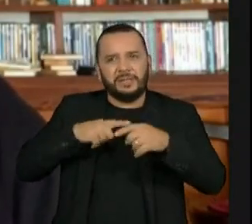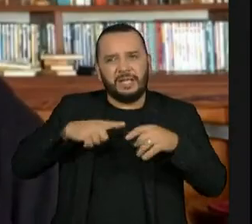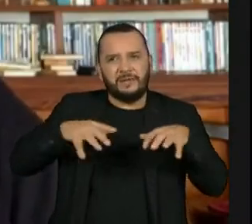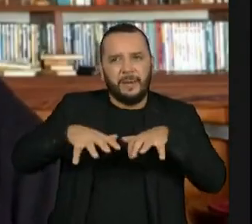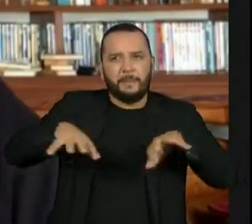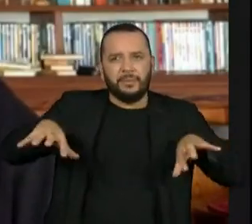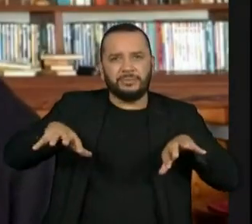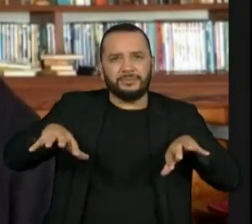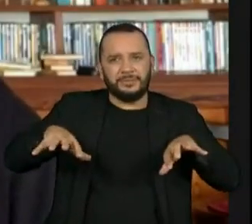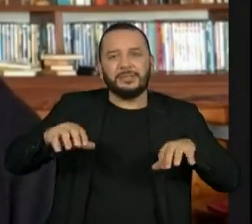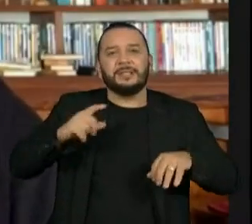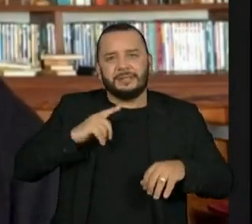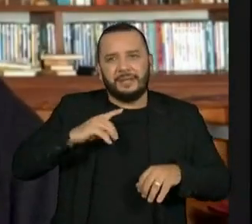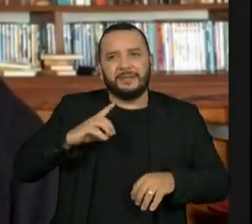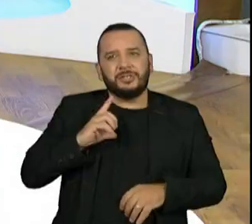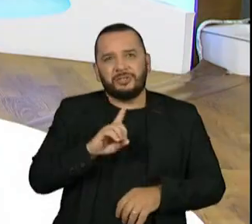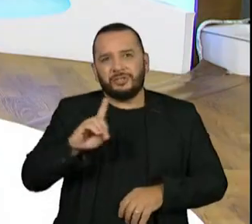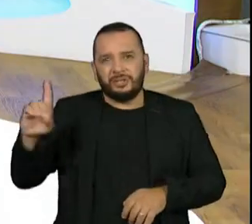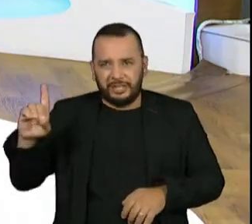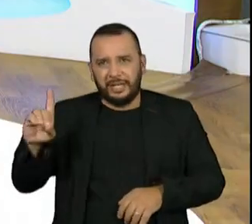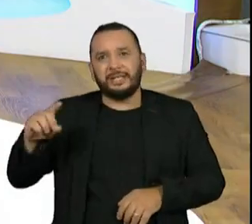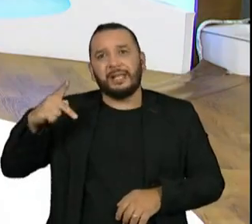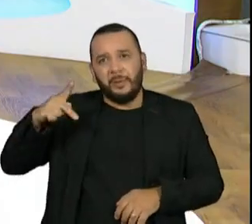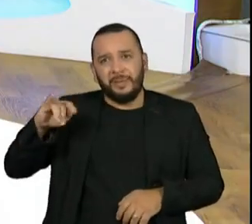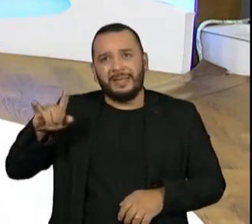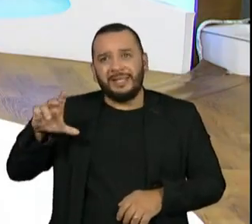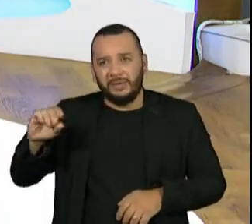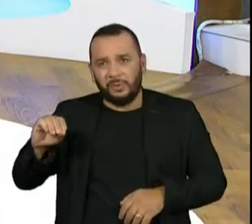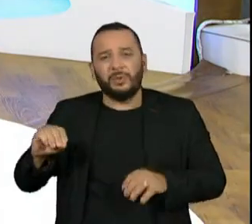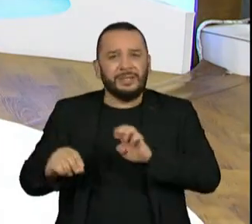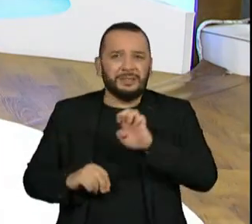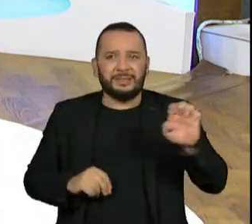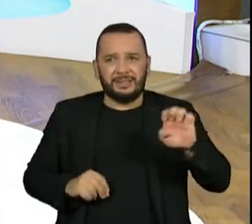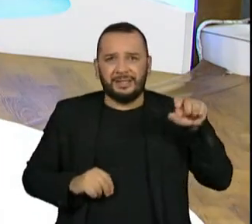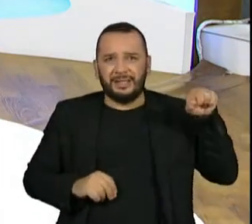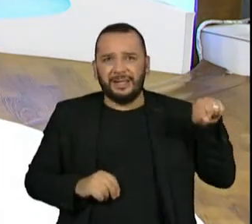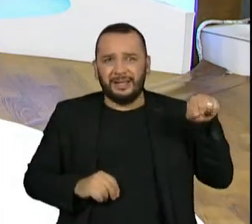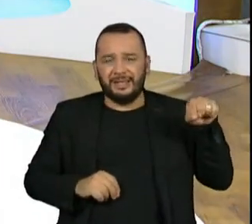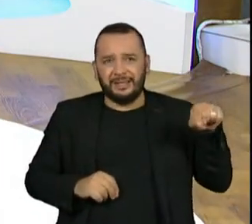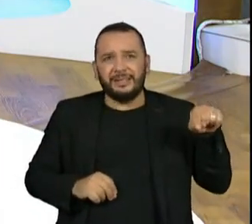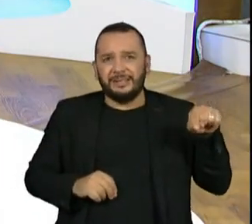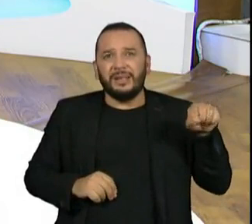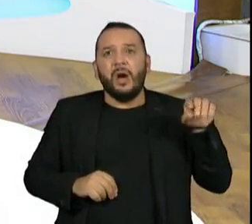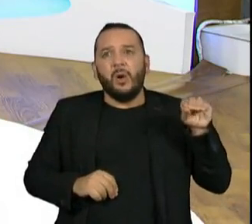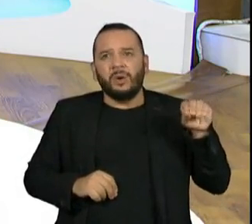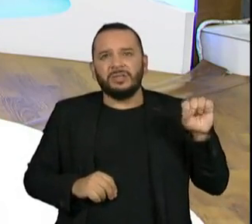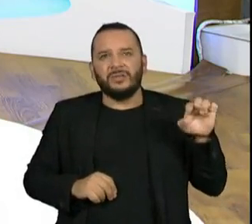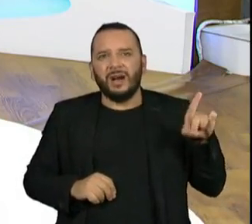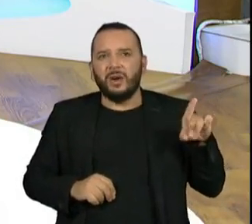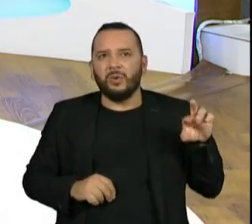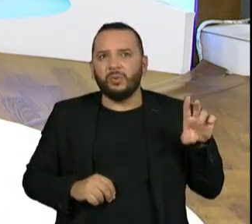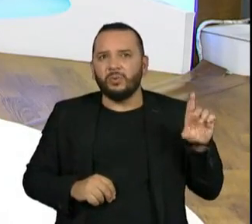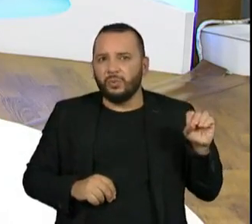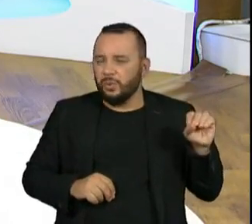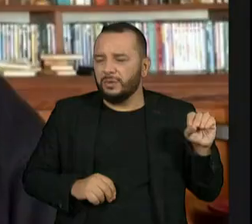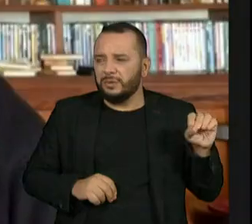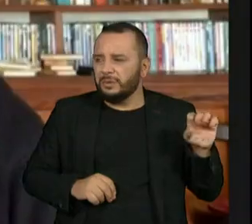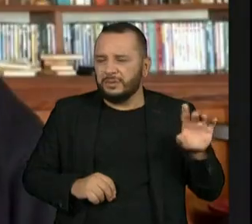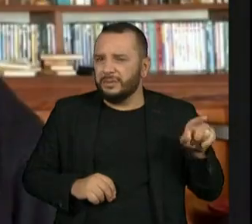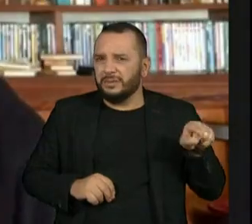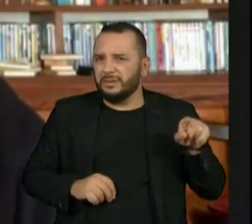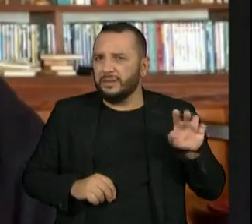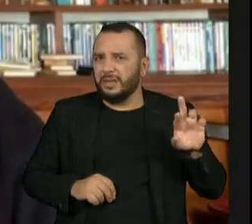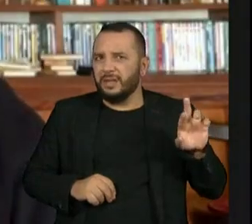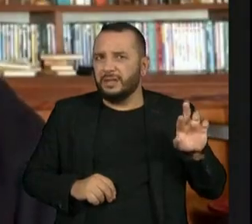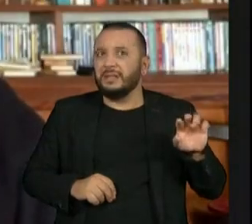entre a direita, que era o Plínio Salgado, e a esquerda do modernismo, que era o Oswaldo. Não era nada disso. O que